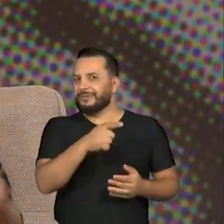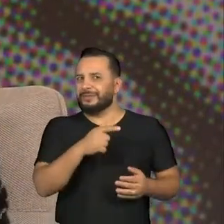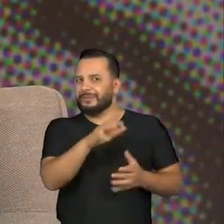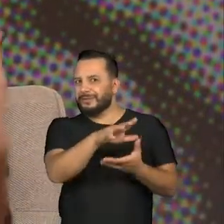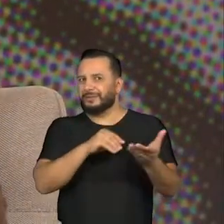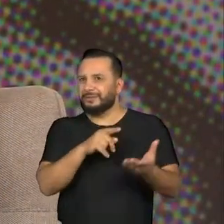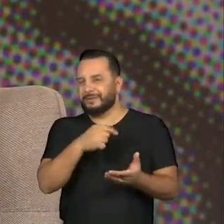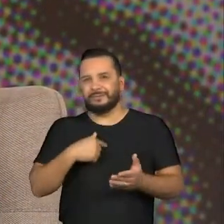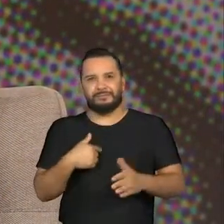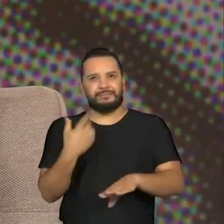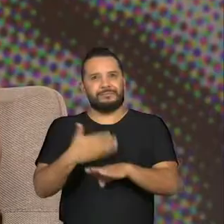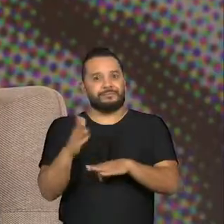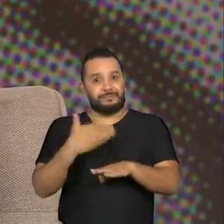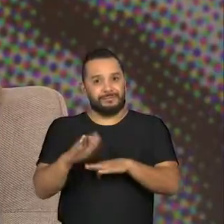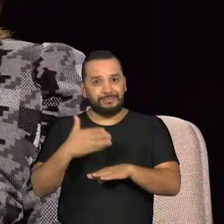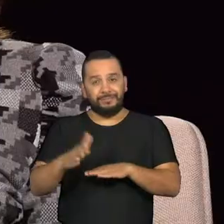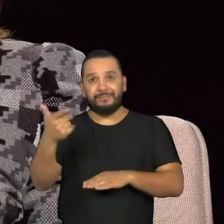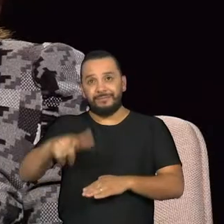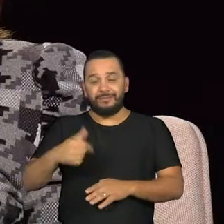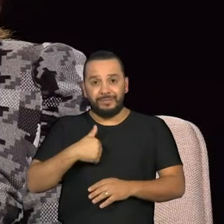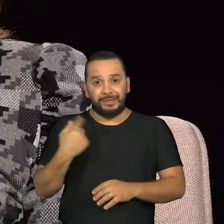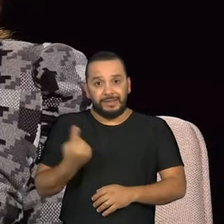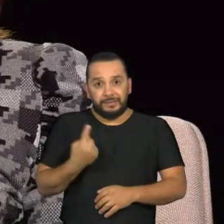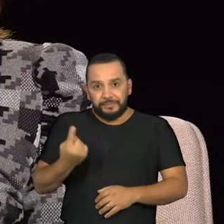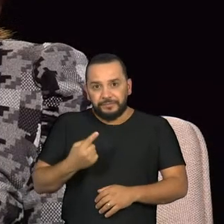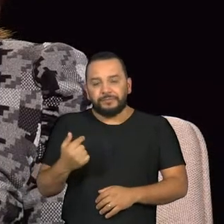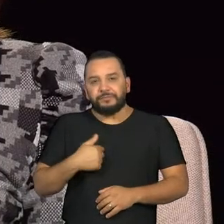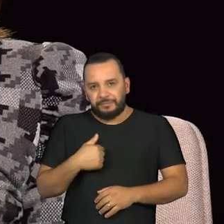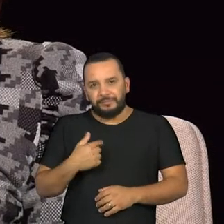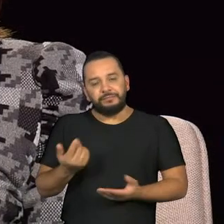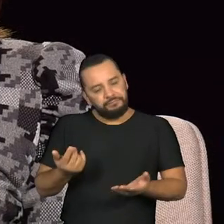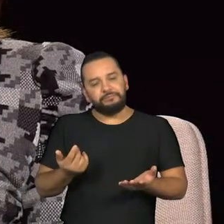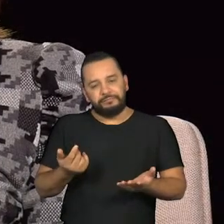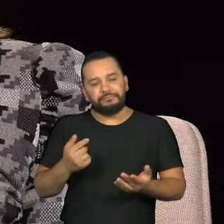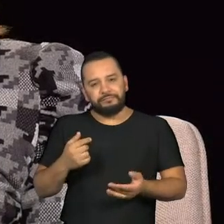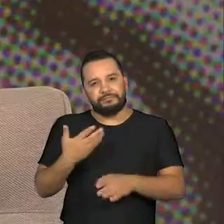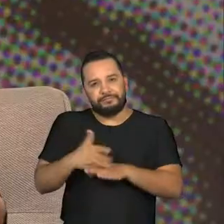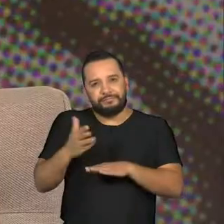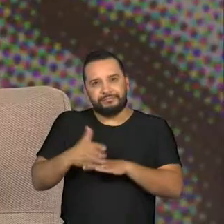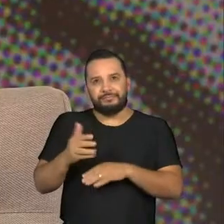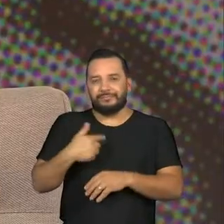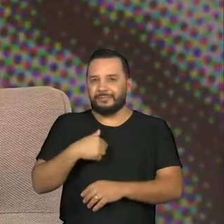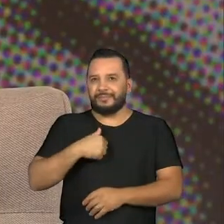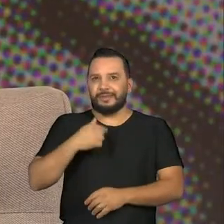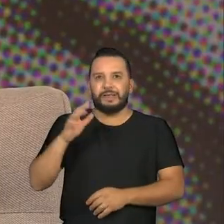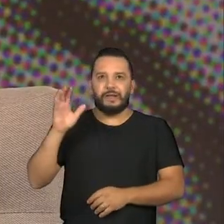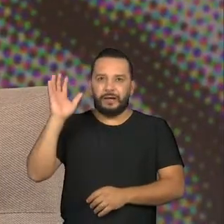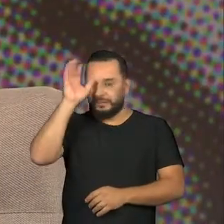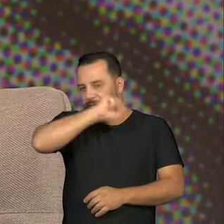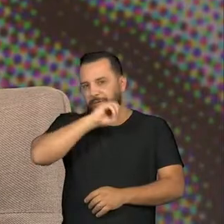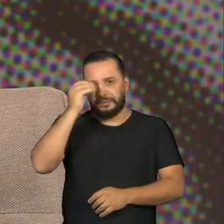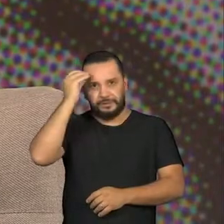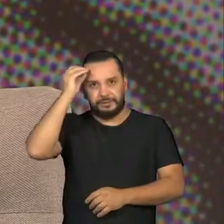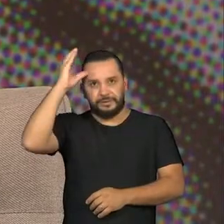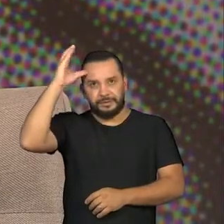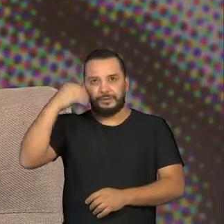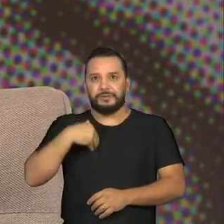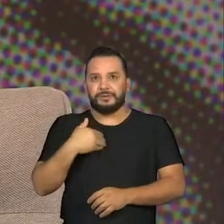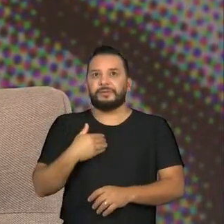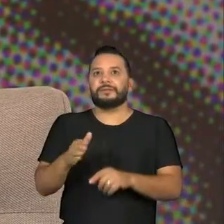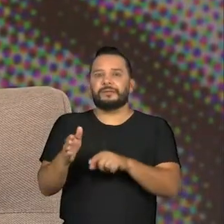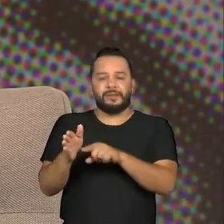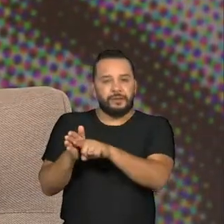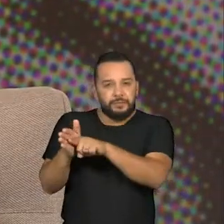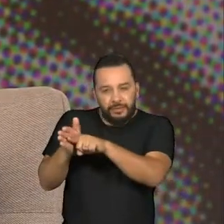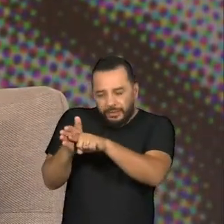eu reensaiei a peça sozinha fazendo essas coisas. Virou um grande campo de